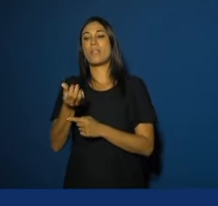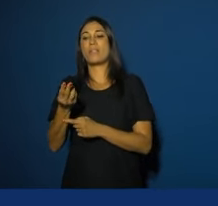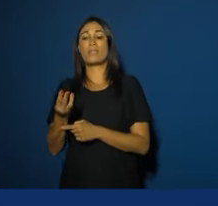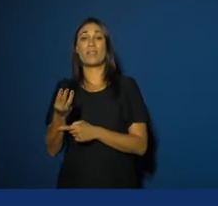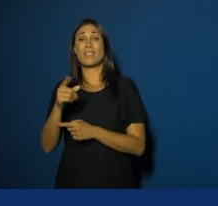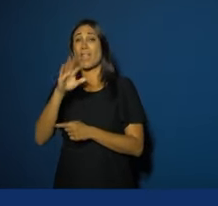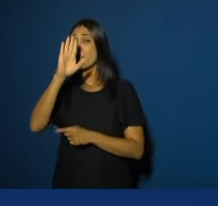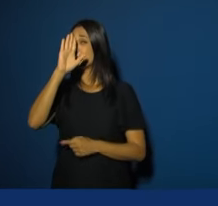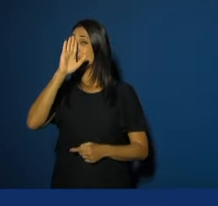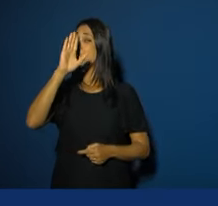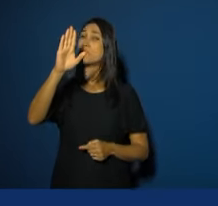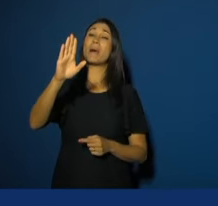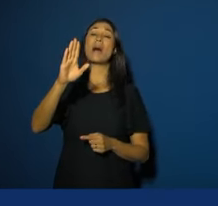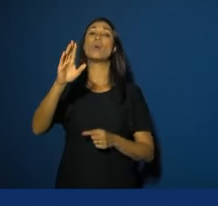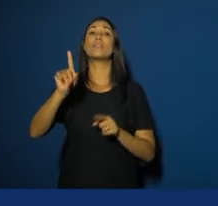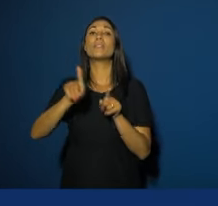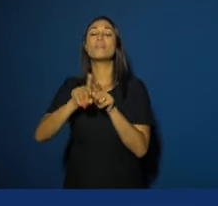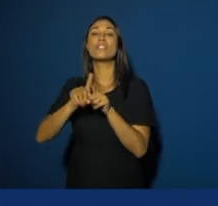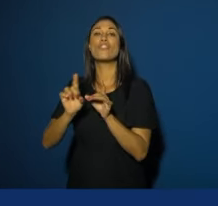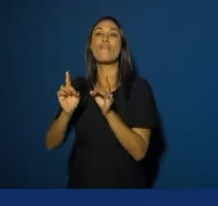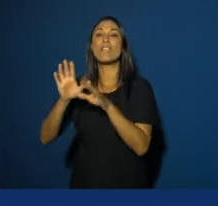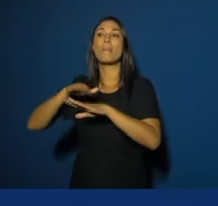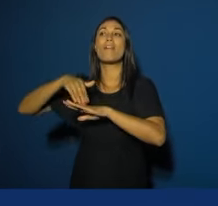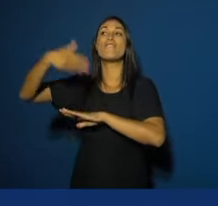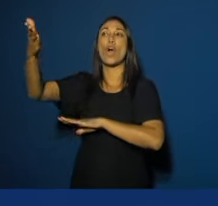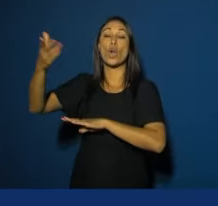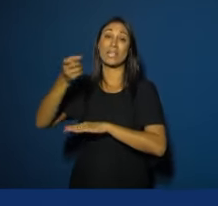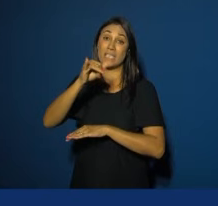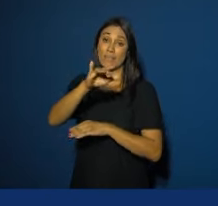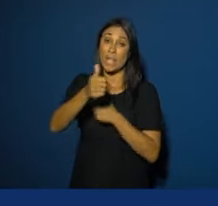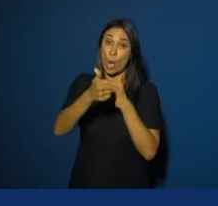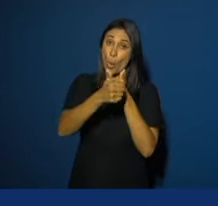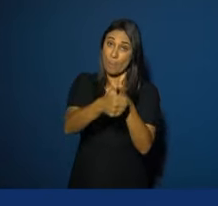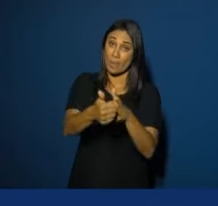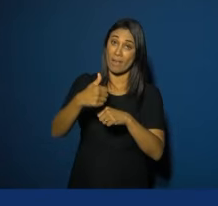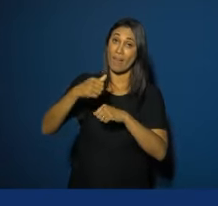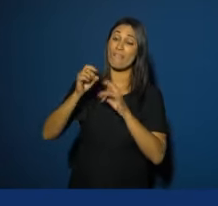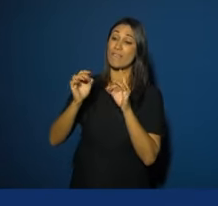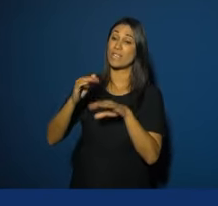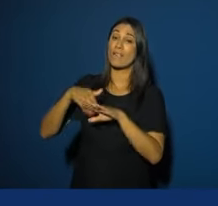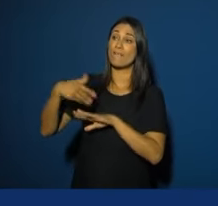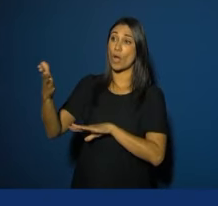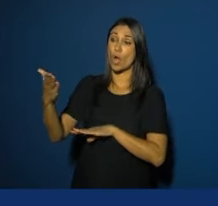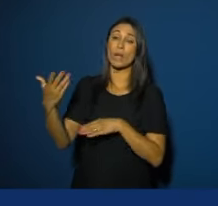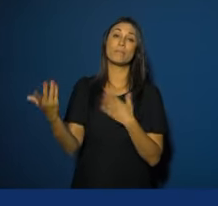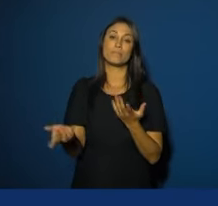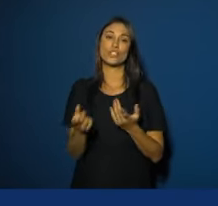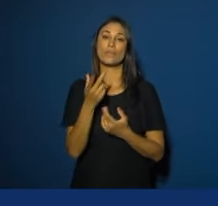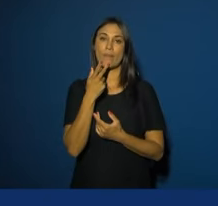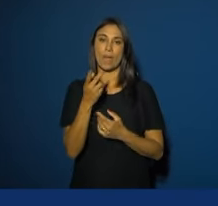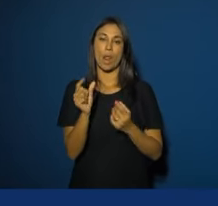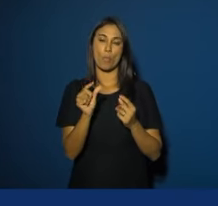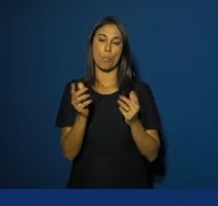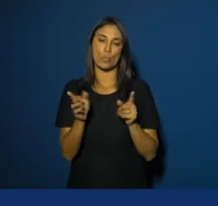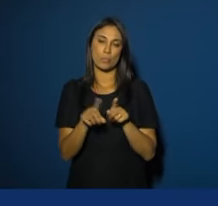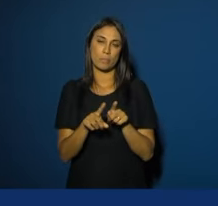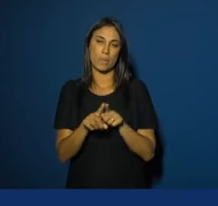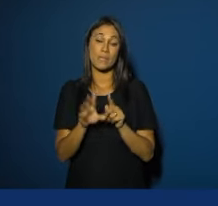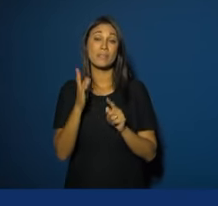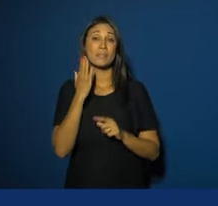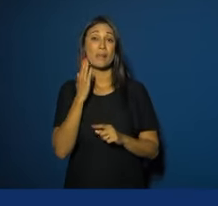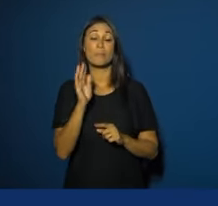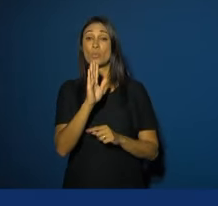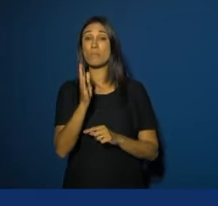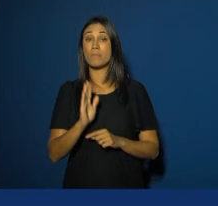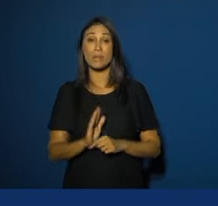uma das principais Vertentes de exportação do Brasil quem acompanha exportação tava falando um pouquinho aqui sobre isso sabe que o